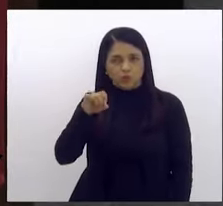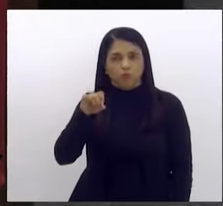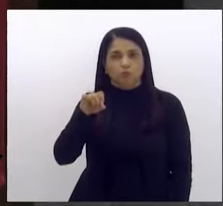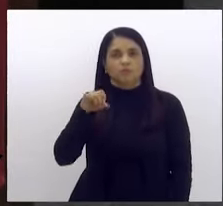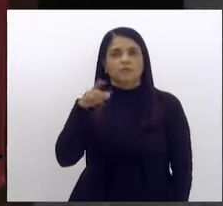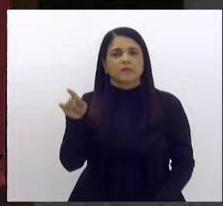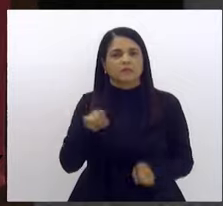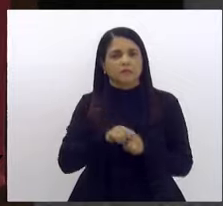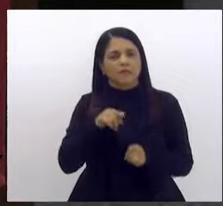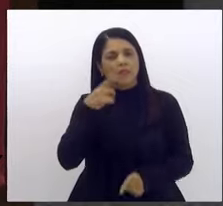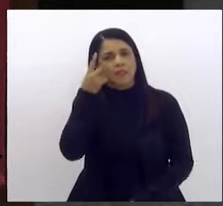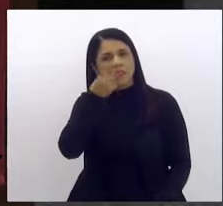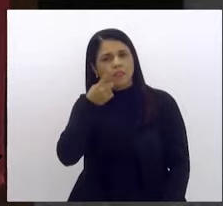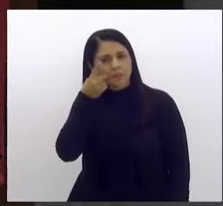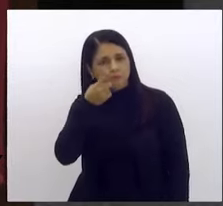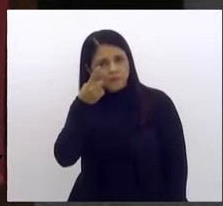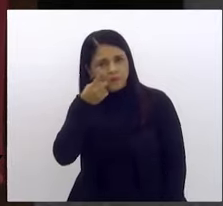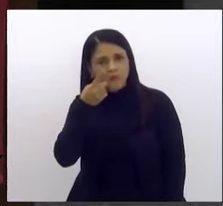com o deputado,